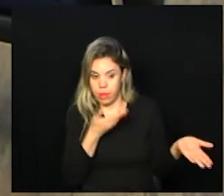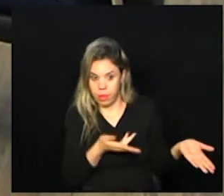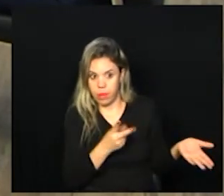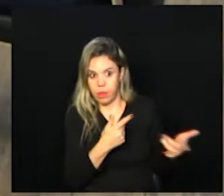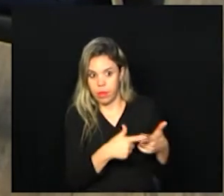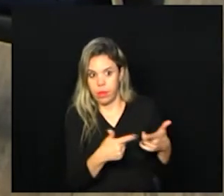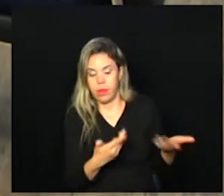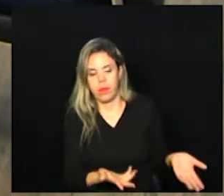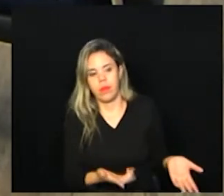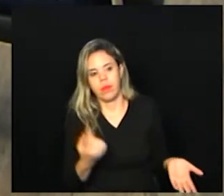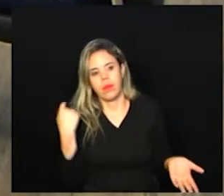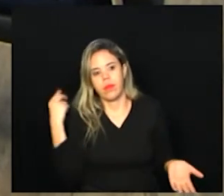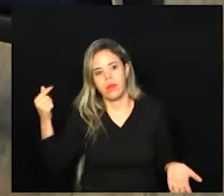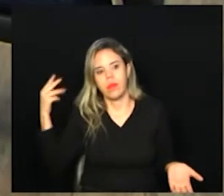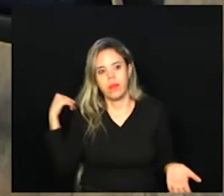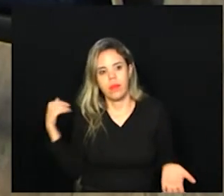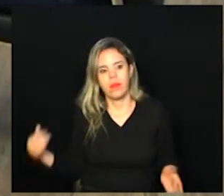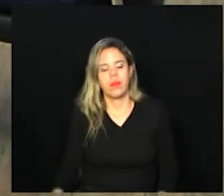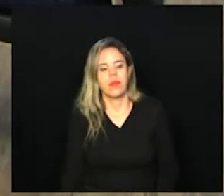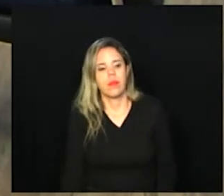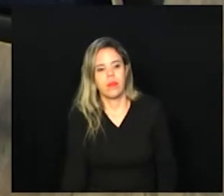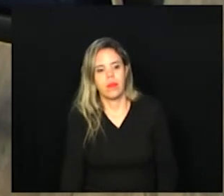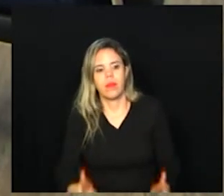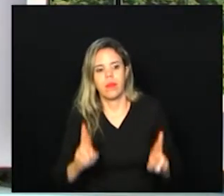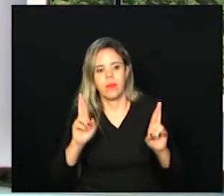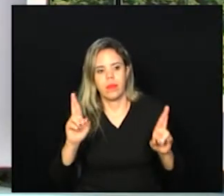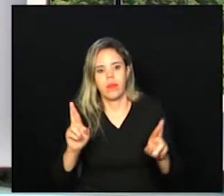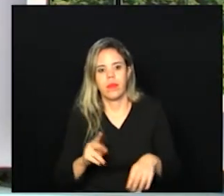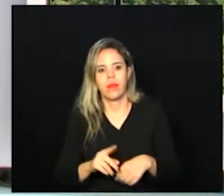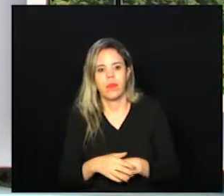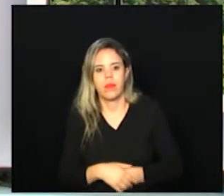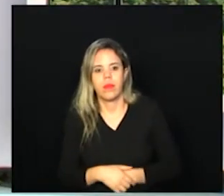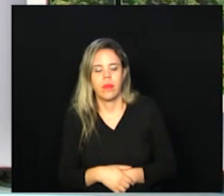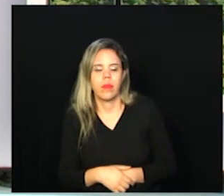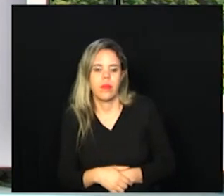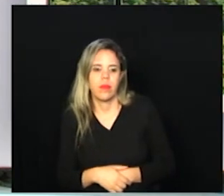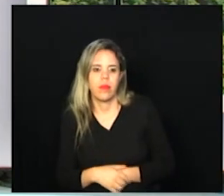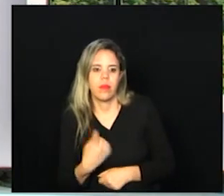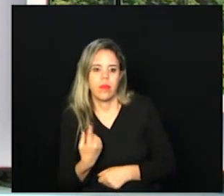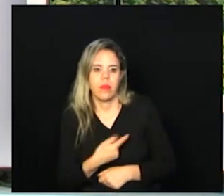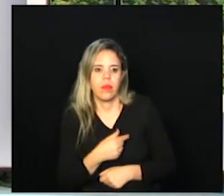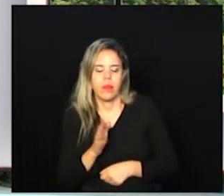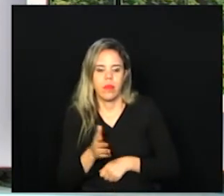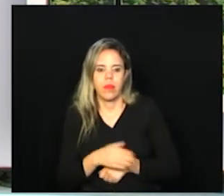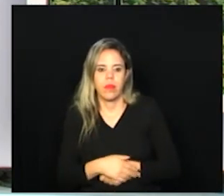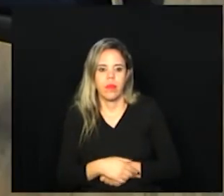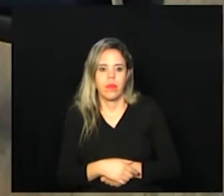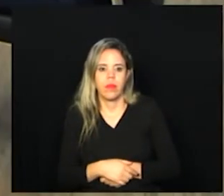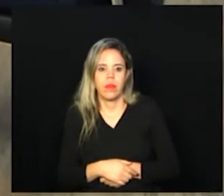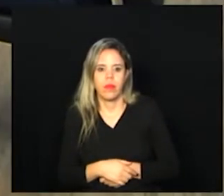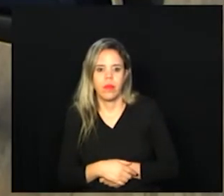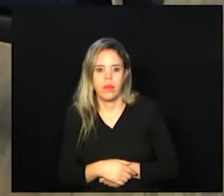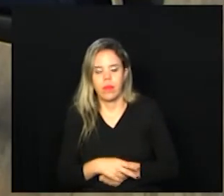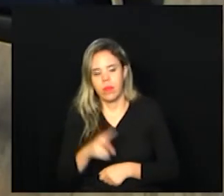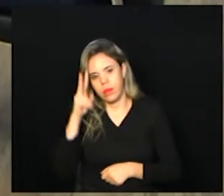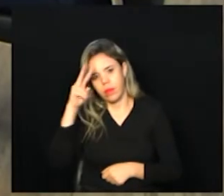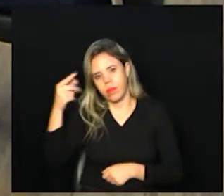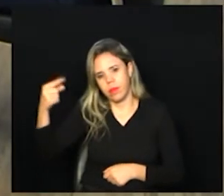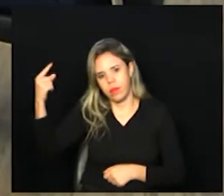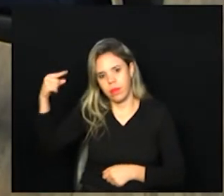né? Aquela lá do passado. Eu espero isso. No longo prazo, eu espero isso. Que a gente. Como dado histórico, né? Como